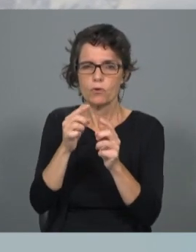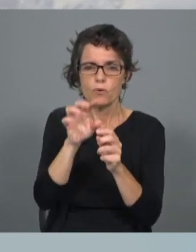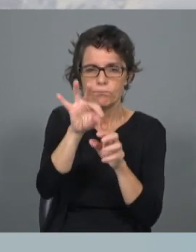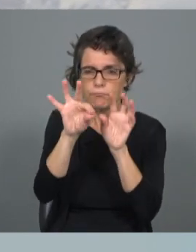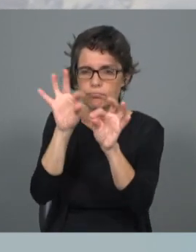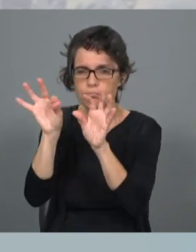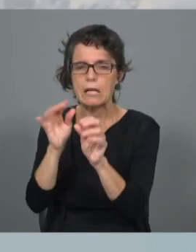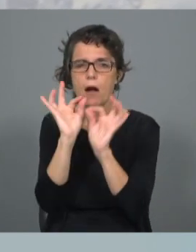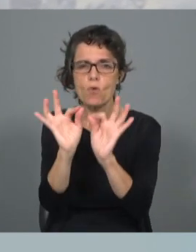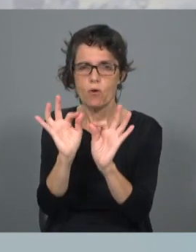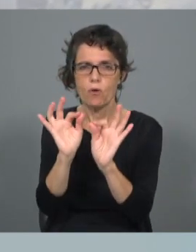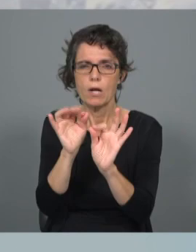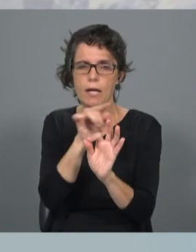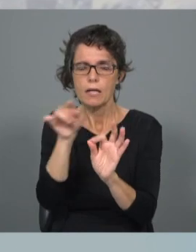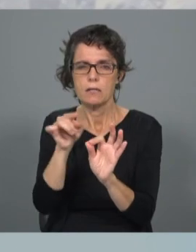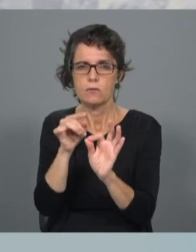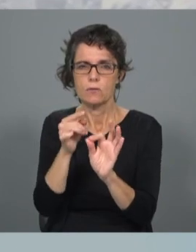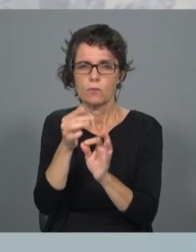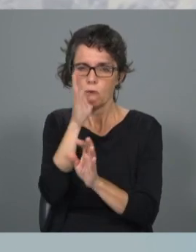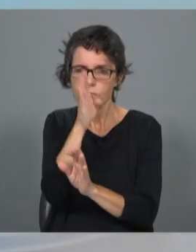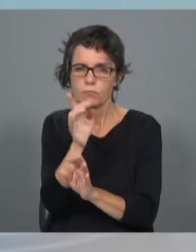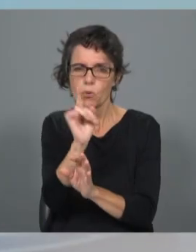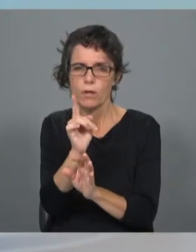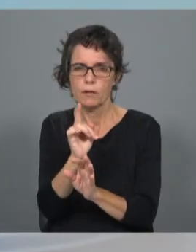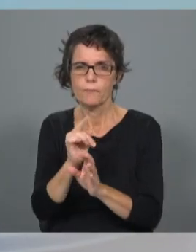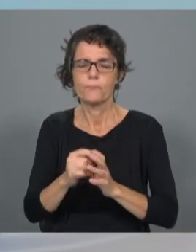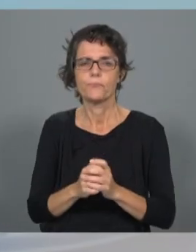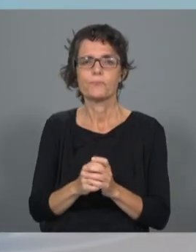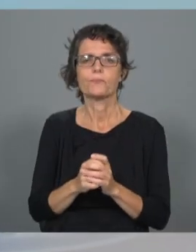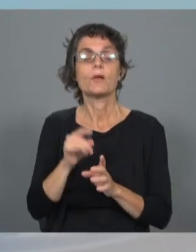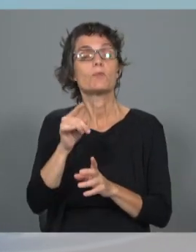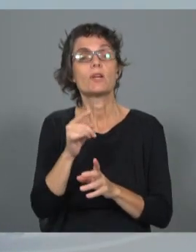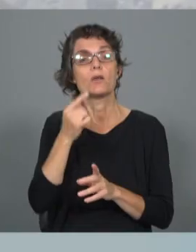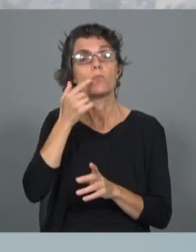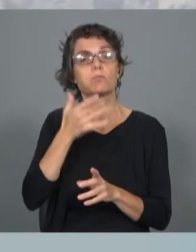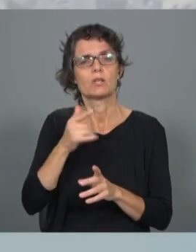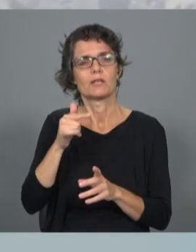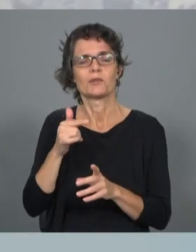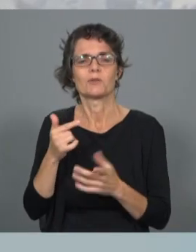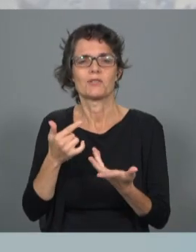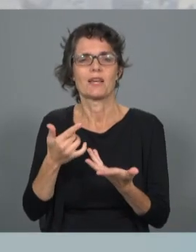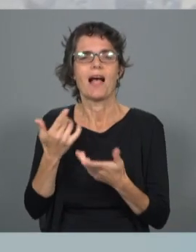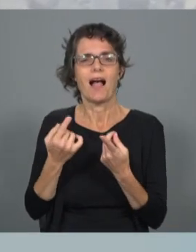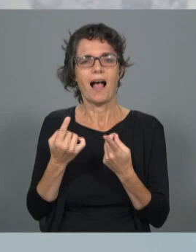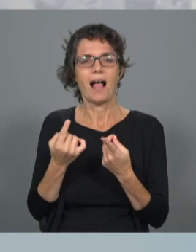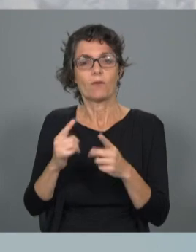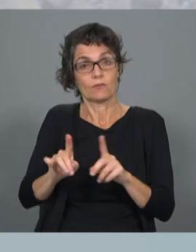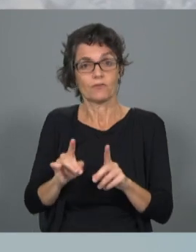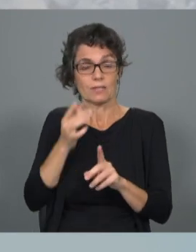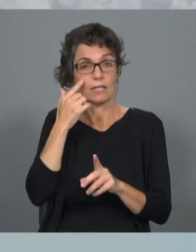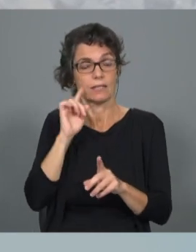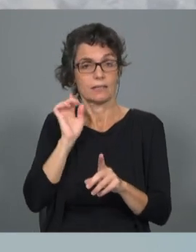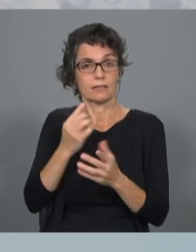aquilo que nos traz verdadeira felicidade. A sabedoria nada tem a ver com a esperteza. Não, nada. Nada. Sim. É